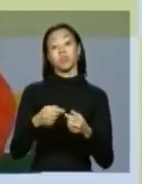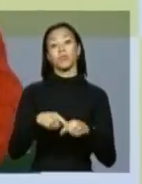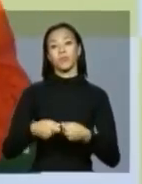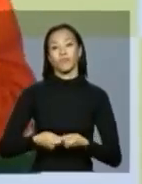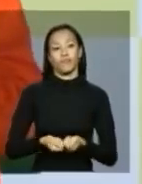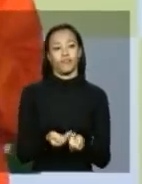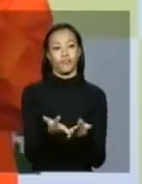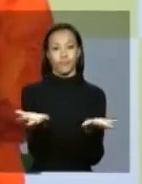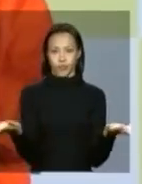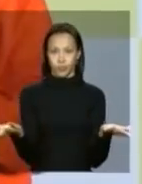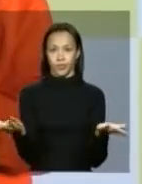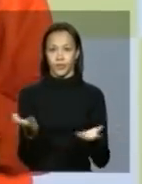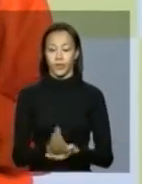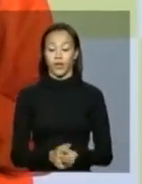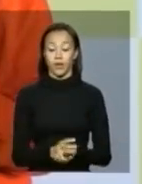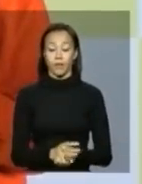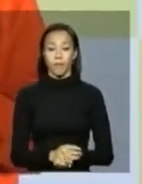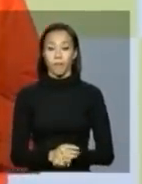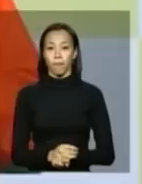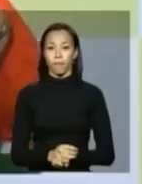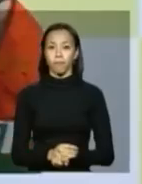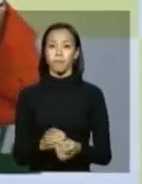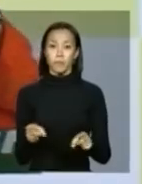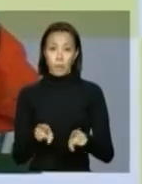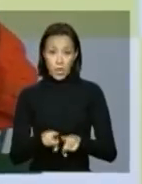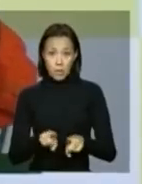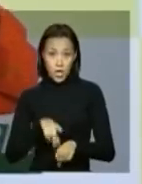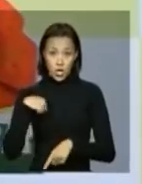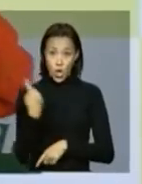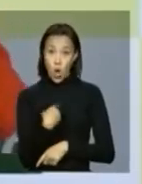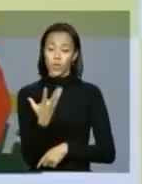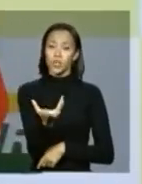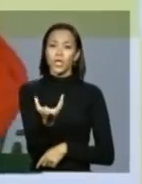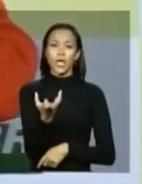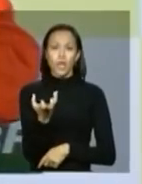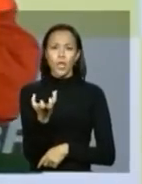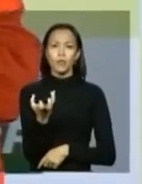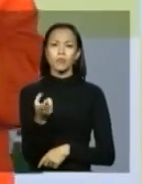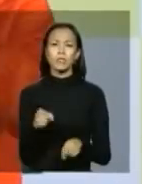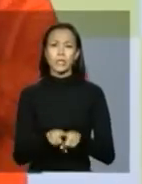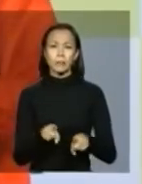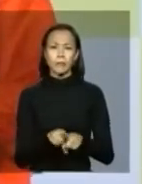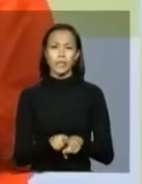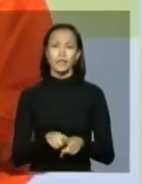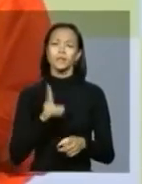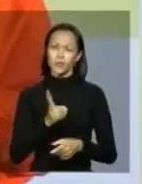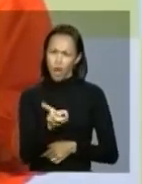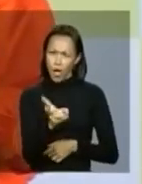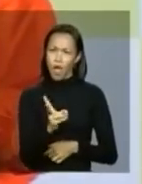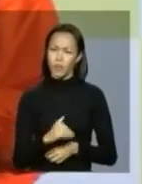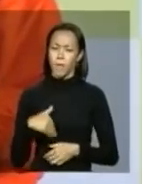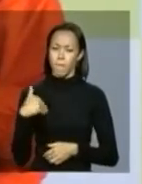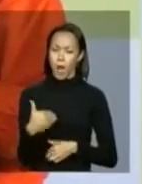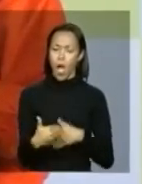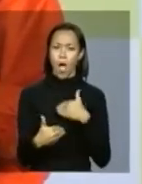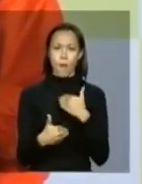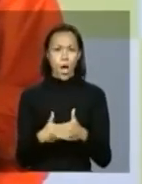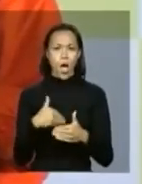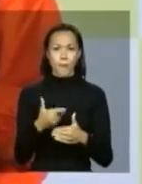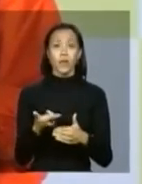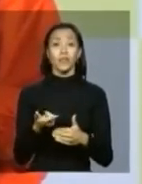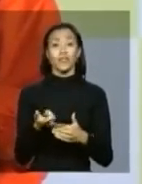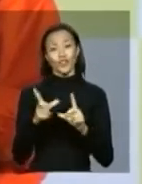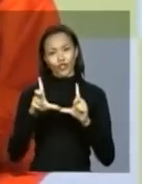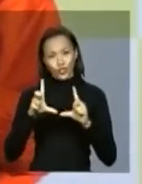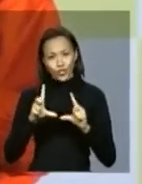distribuir. Além disso, nós queremos, de forma sistemática, diminuir os